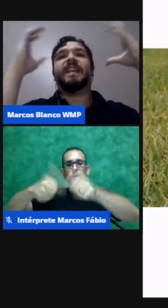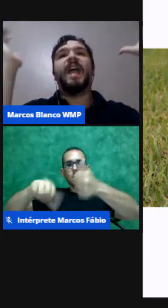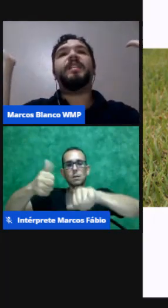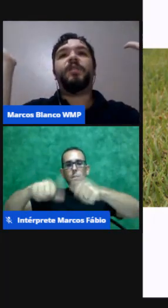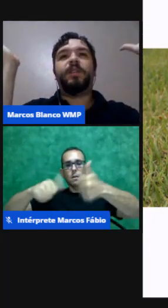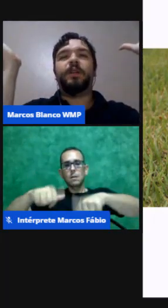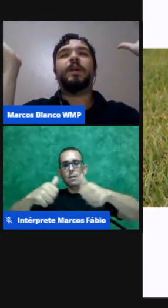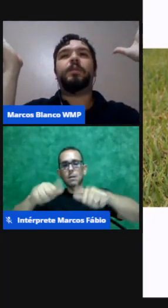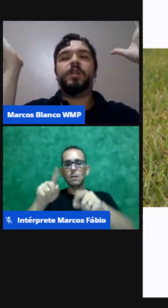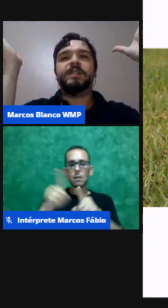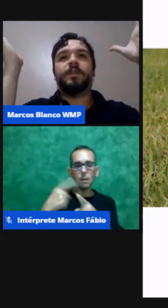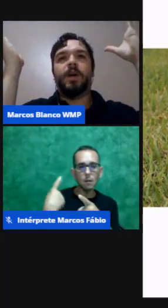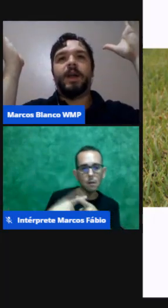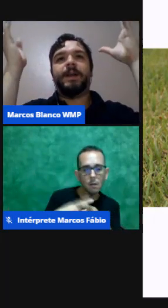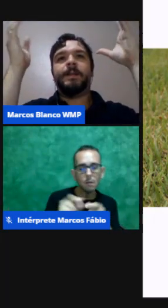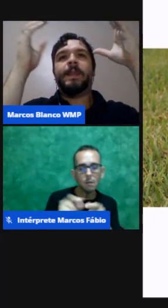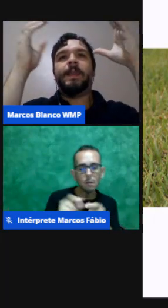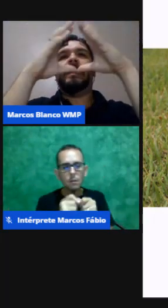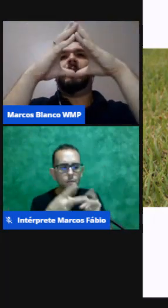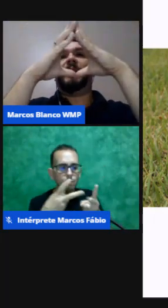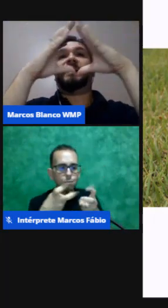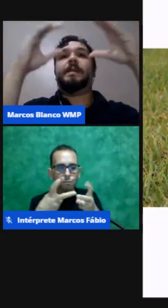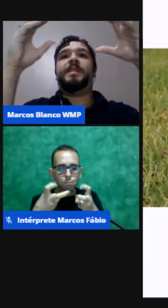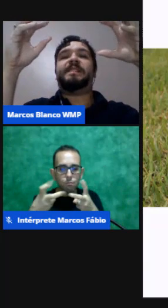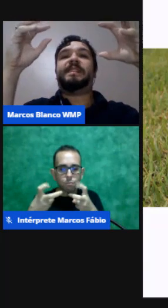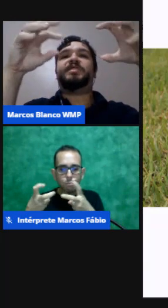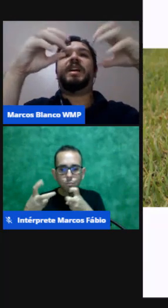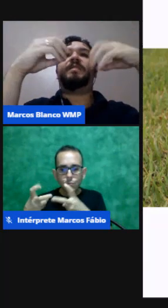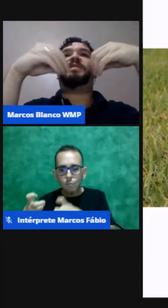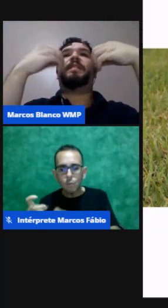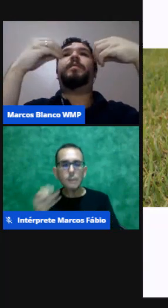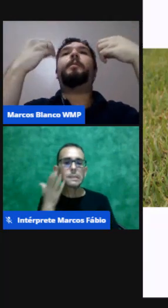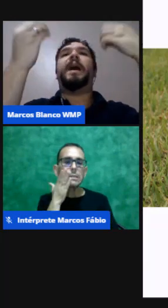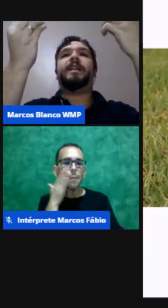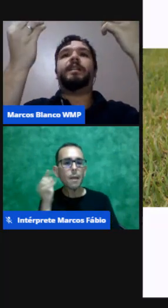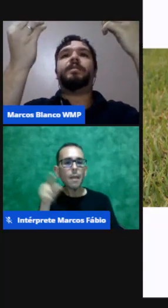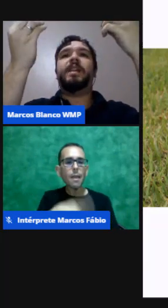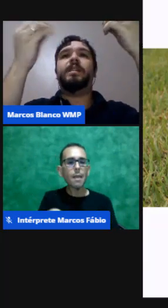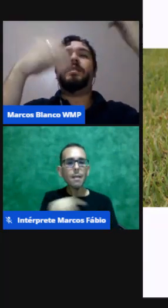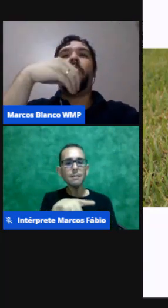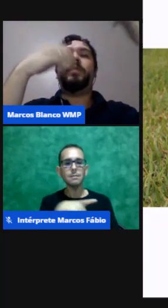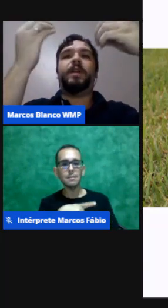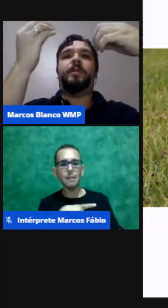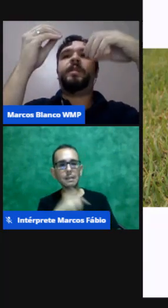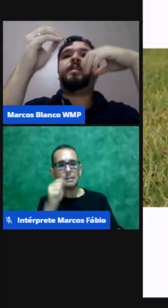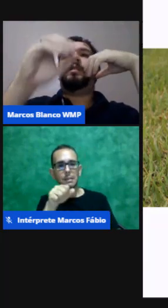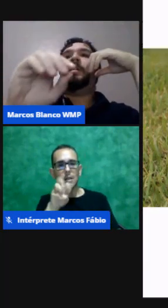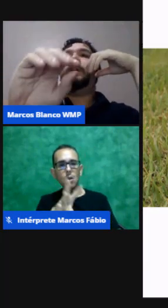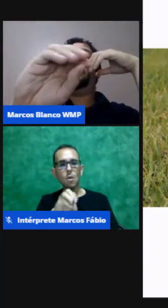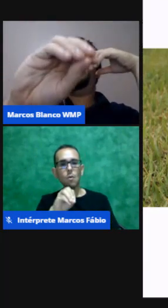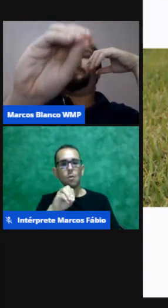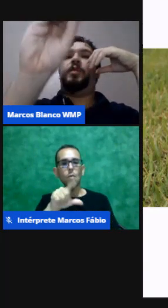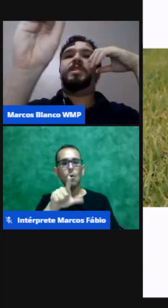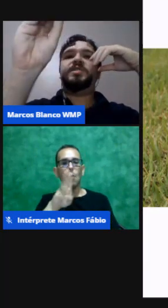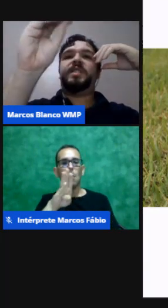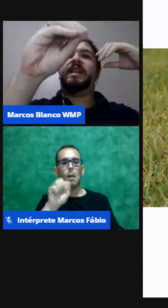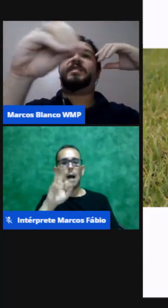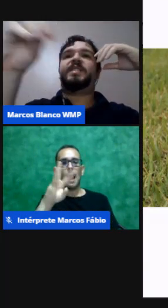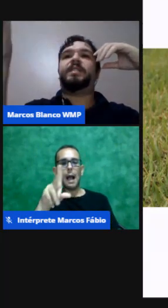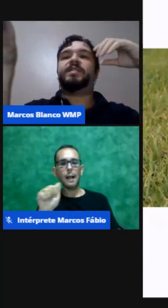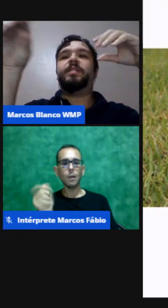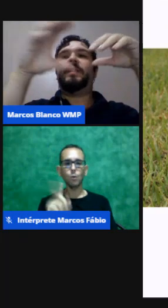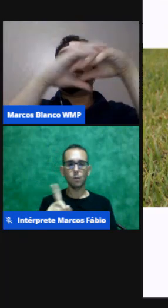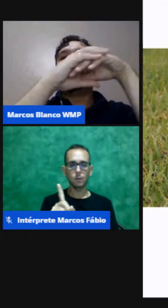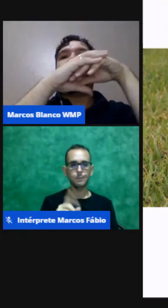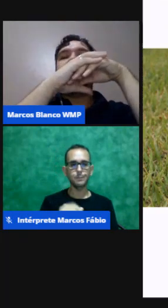fazer o famoso PCR, que ficou tão famoso agora, né? Para saber se essas larvas têm Wolbachia dentro dele ou não.